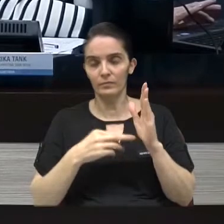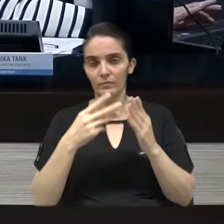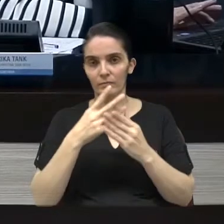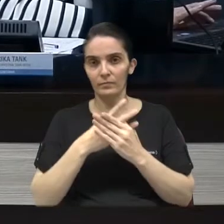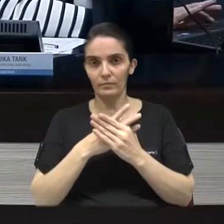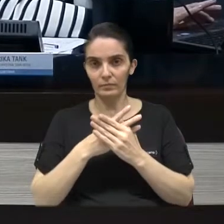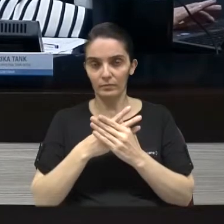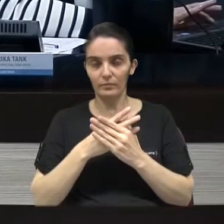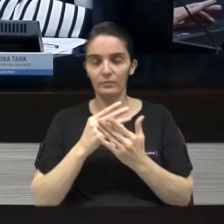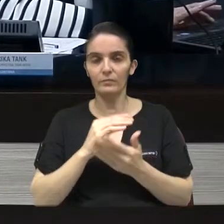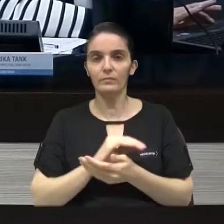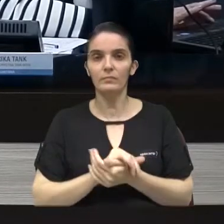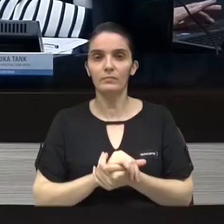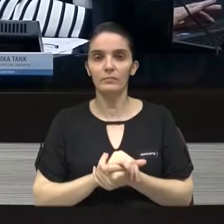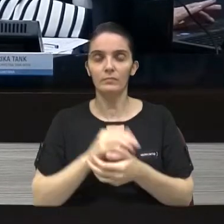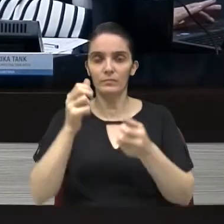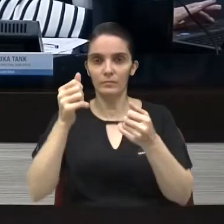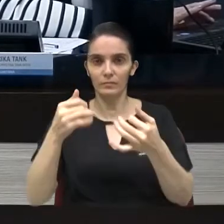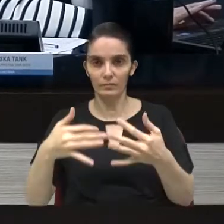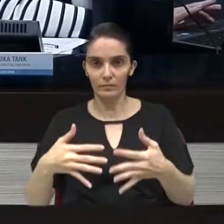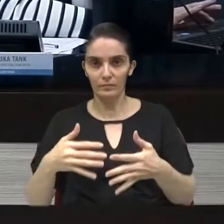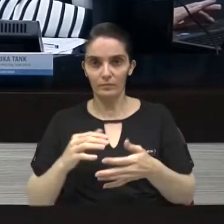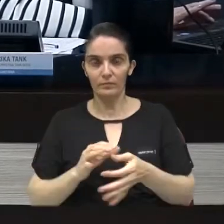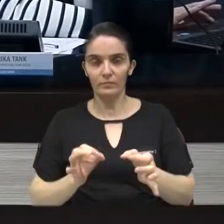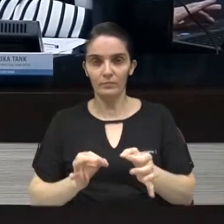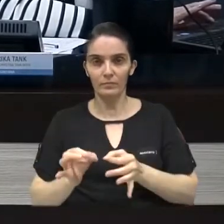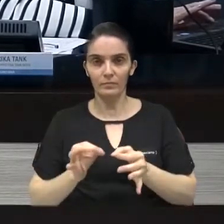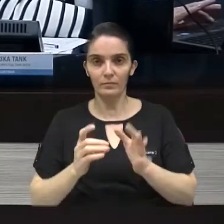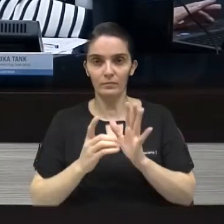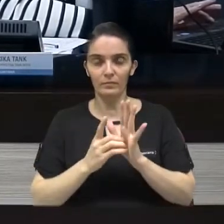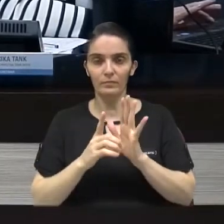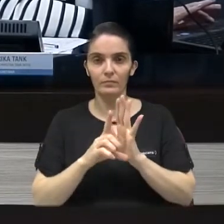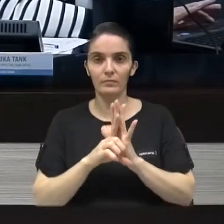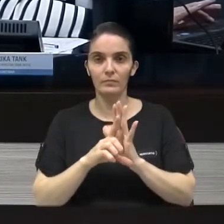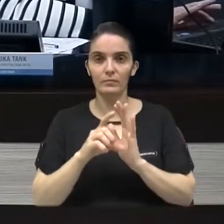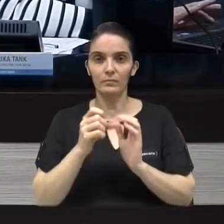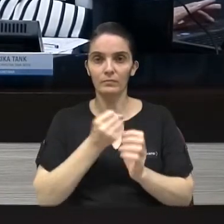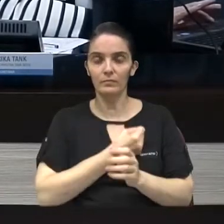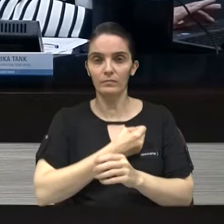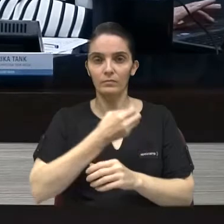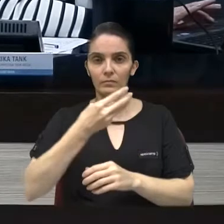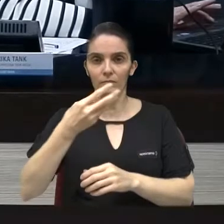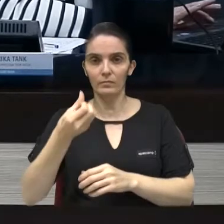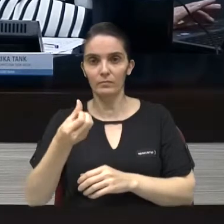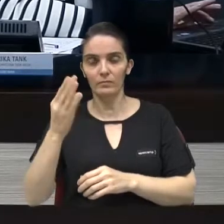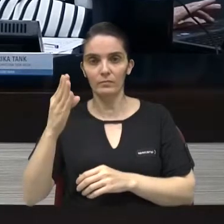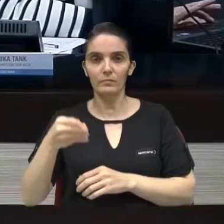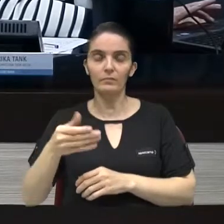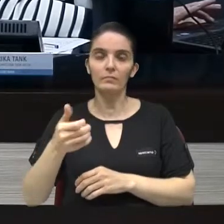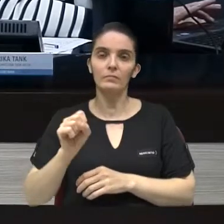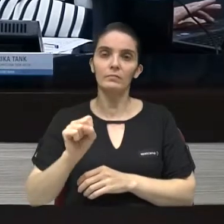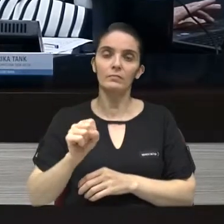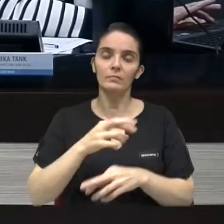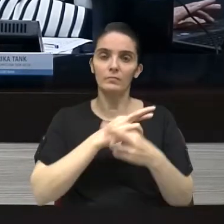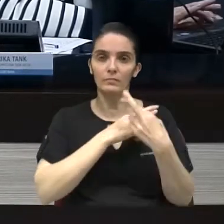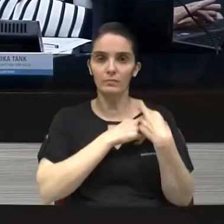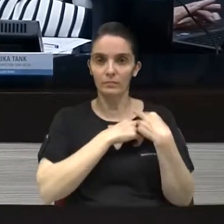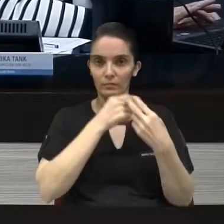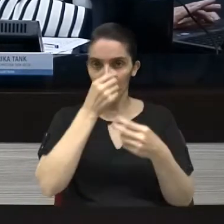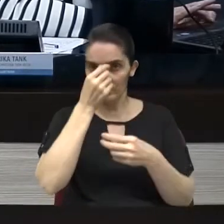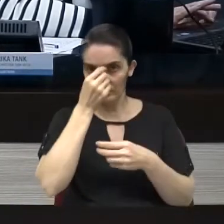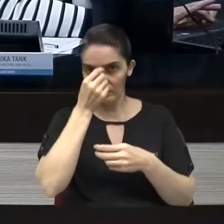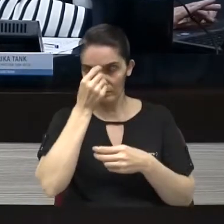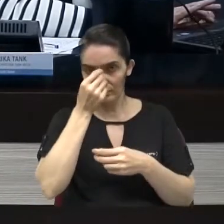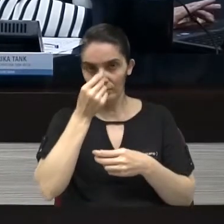Municipal de Limeira. Justificativa. O projeto de decreto legislativo número 36/2018, de autoria do vereador Jorge